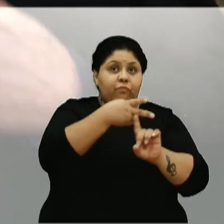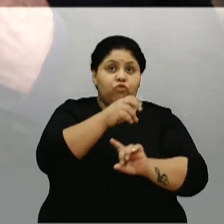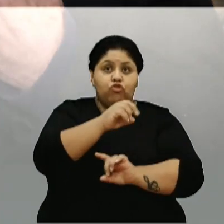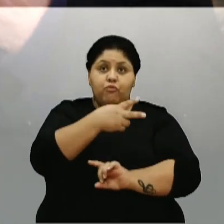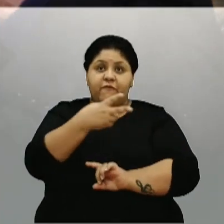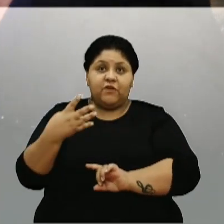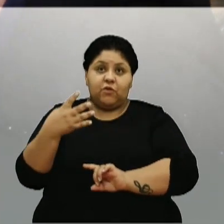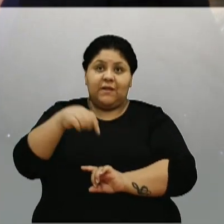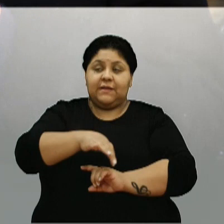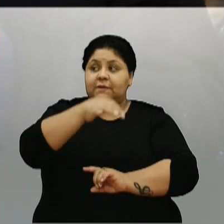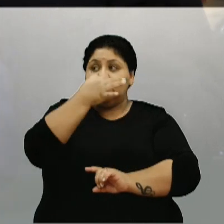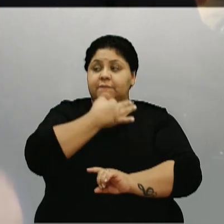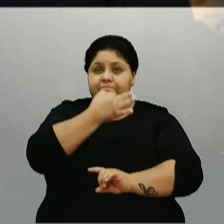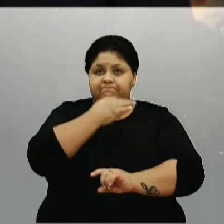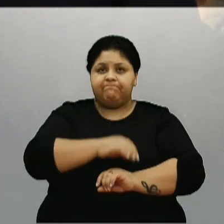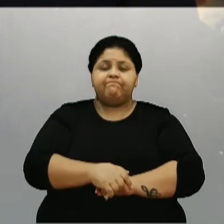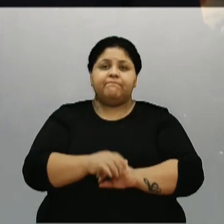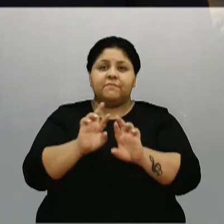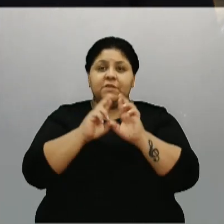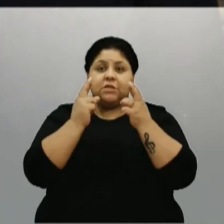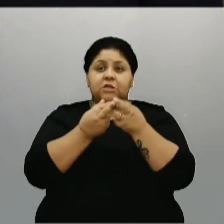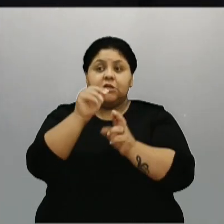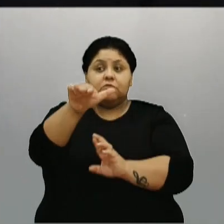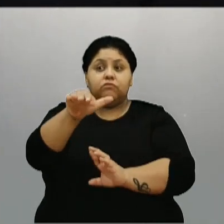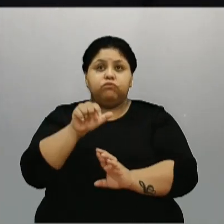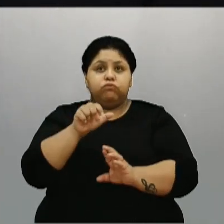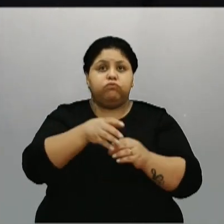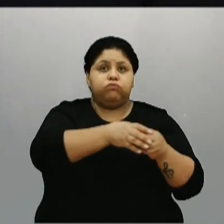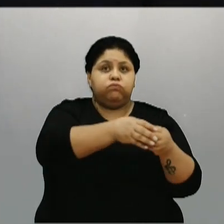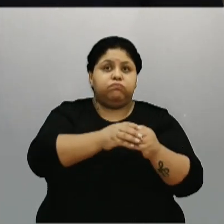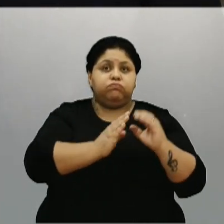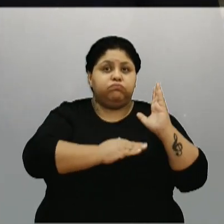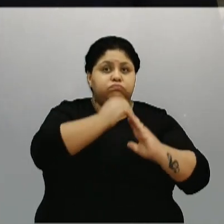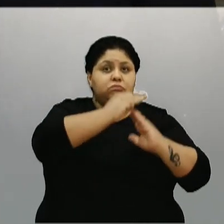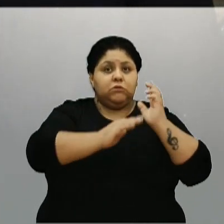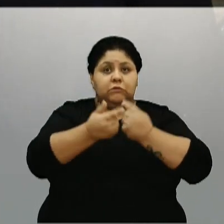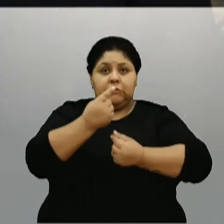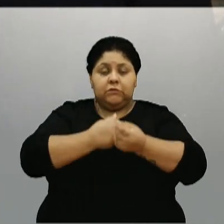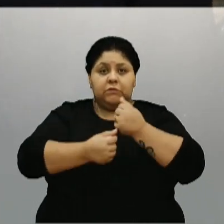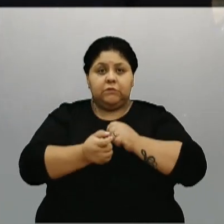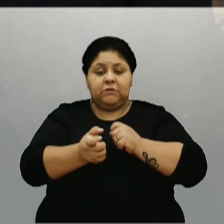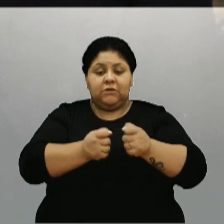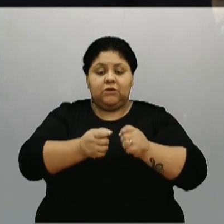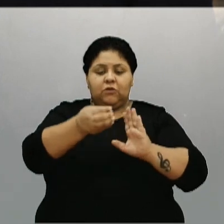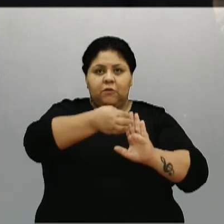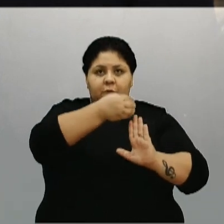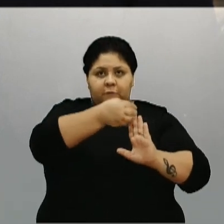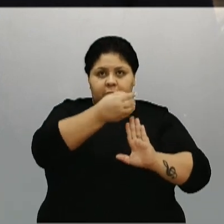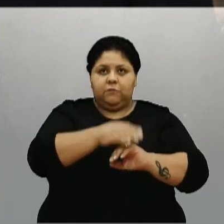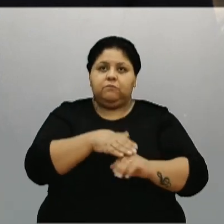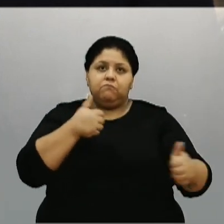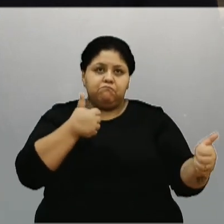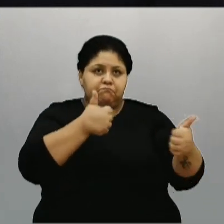Caxias do Sul. Essa audiência pública ela é convocada pela Comissão de Desenvolvimento Econômico e também Controle Orçamentário. Ao